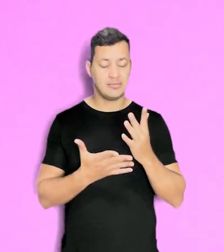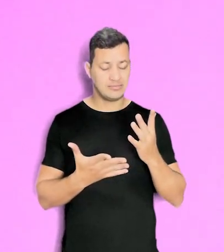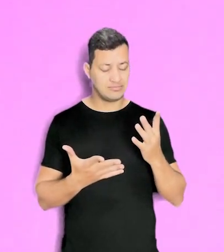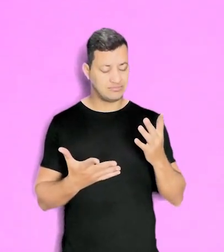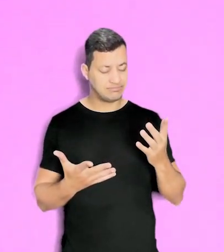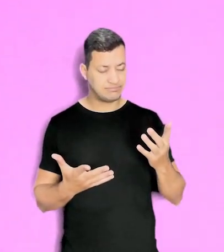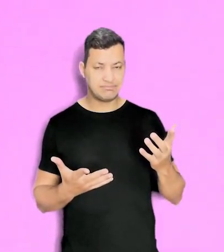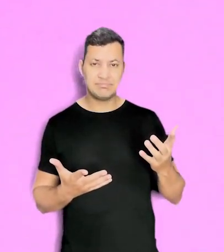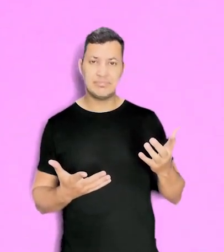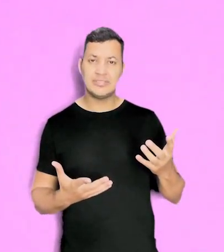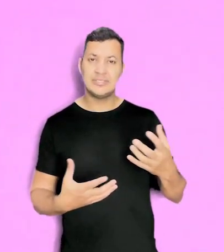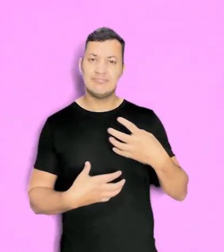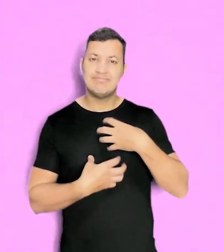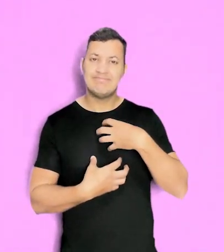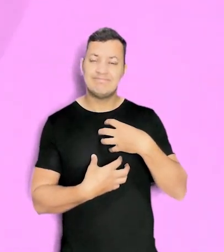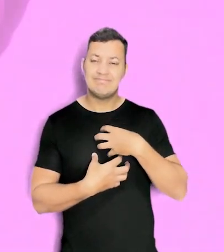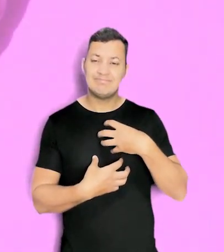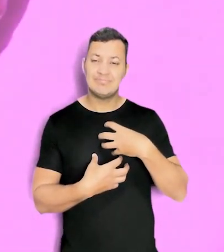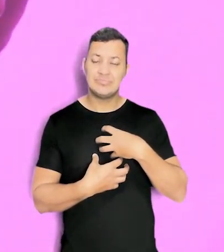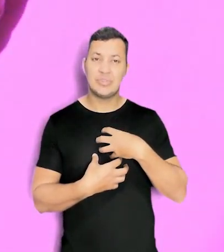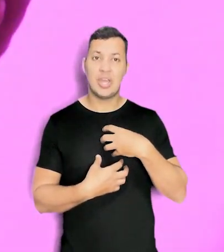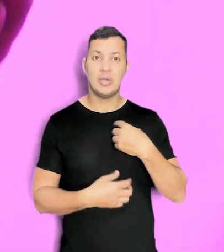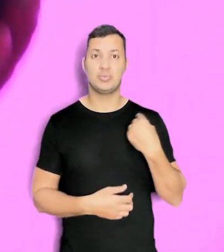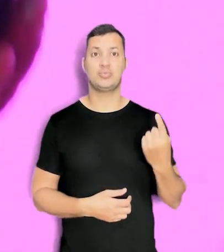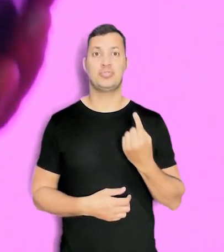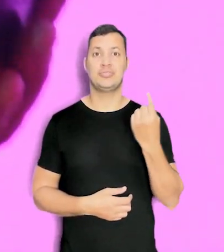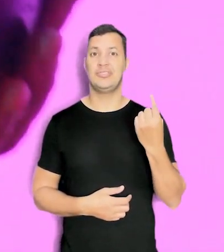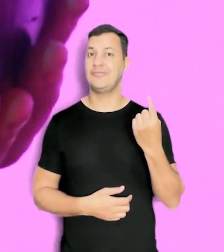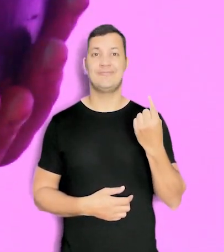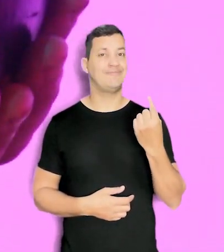que eu não tô mais sozinha.